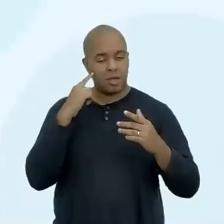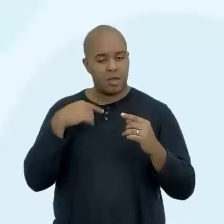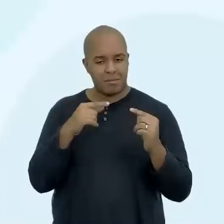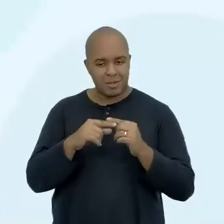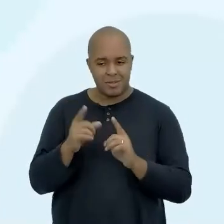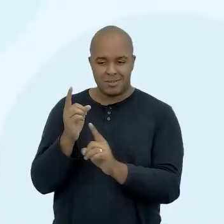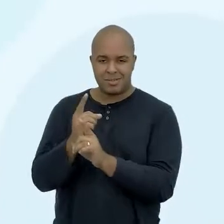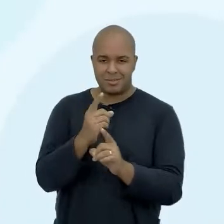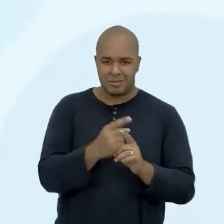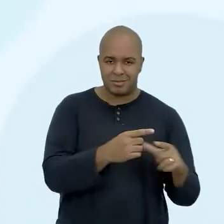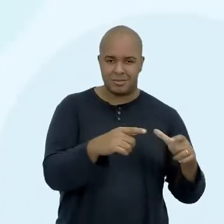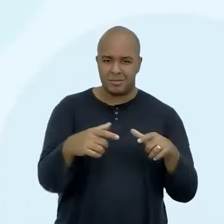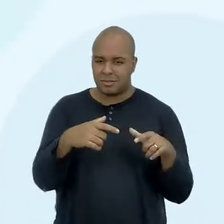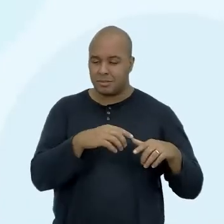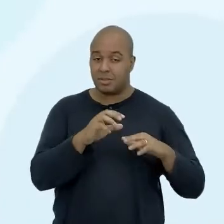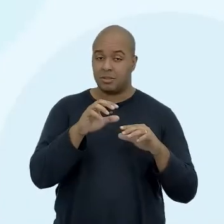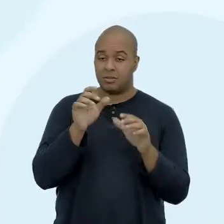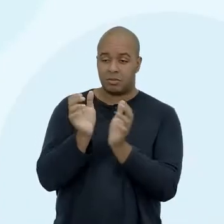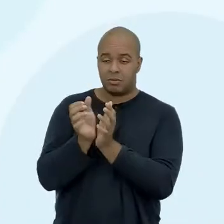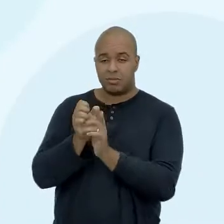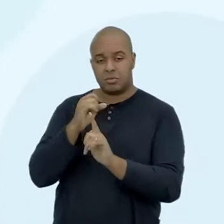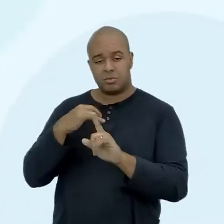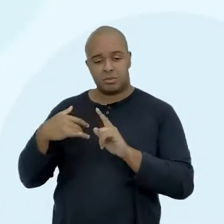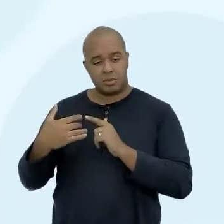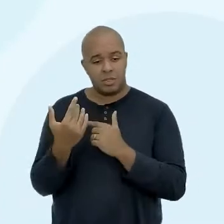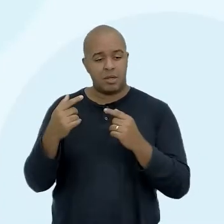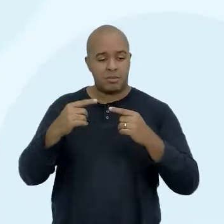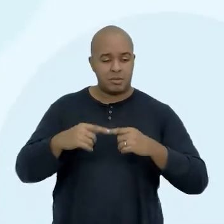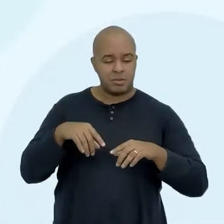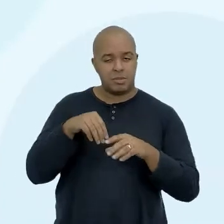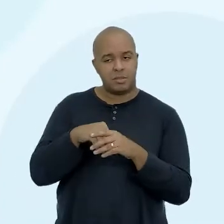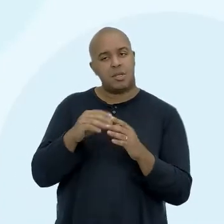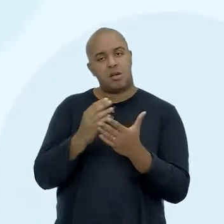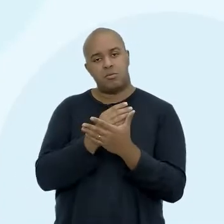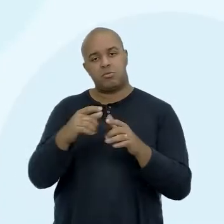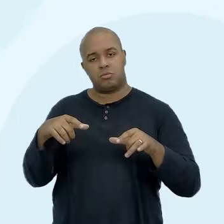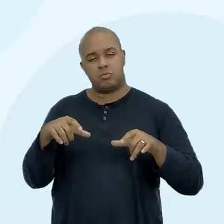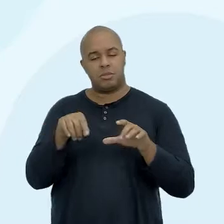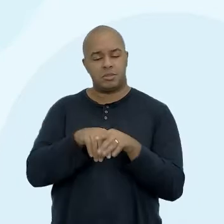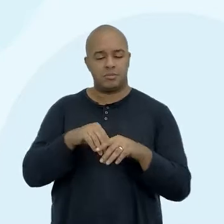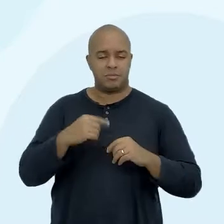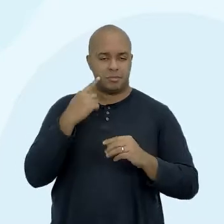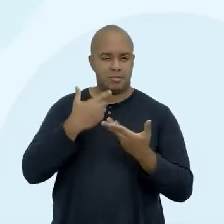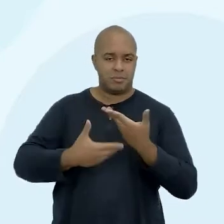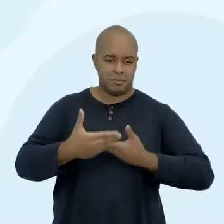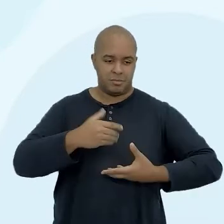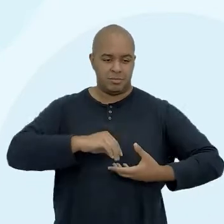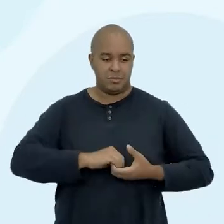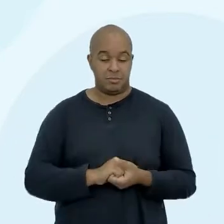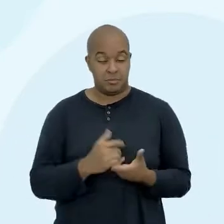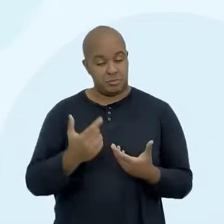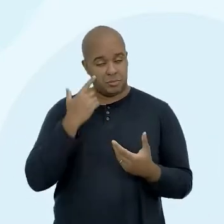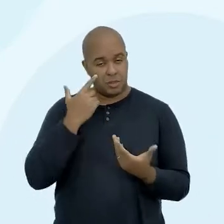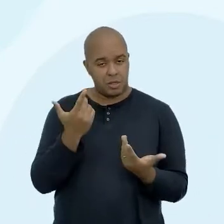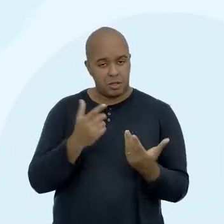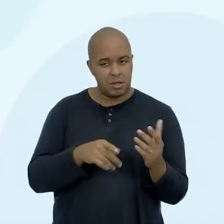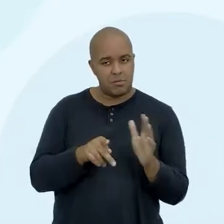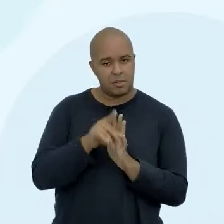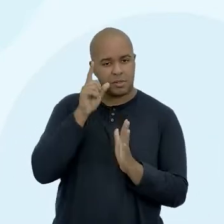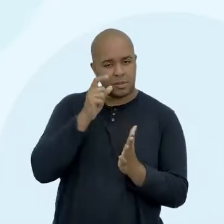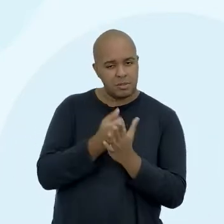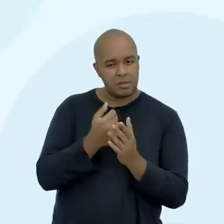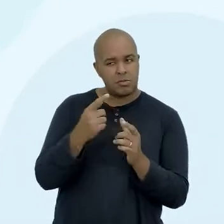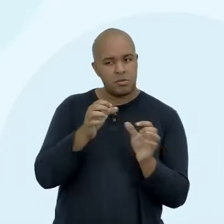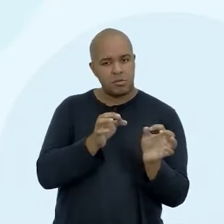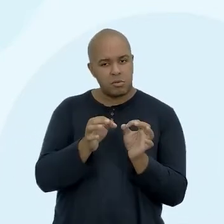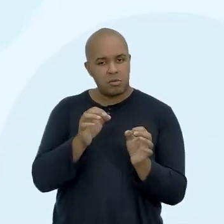de localizar indivíduos e grupos sociais no interior de um conjunto de relações, né? Então, é determinar